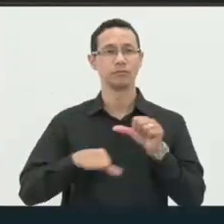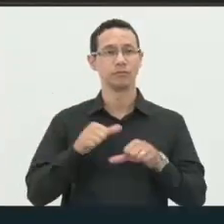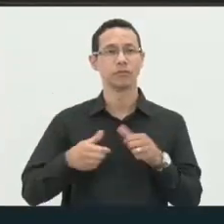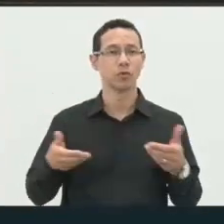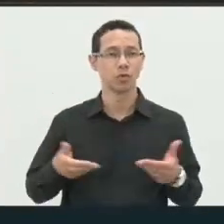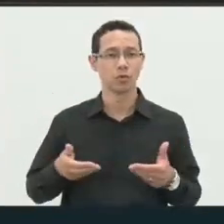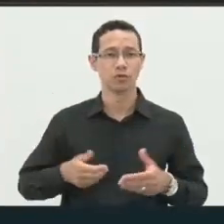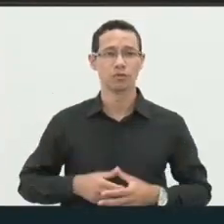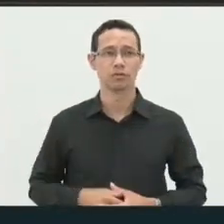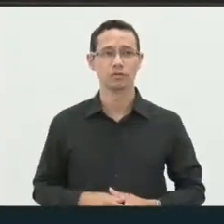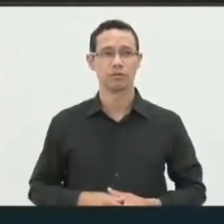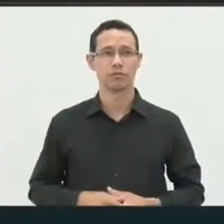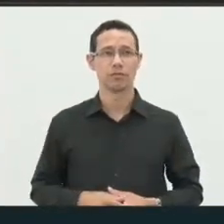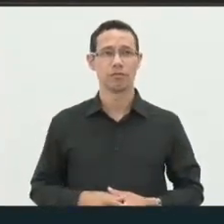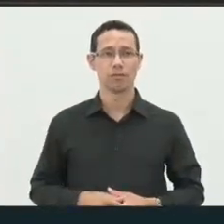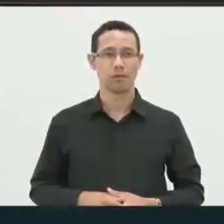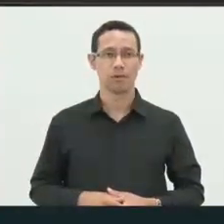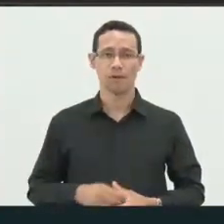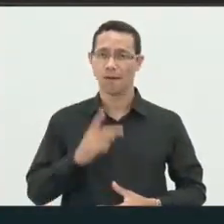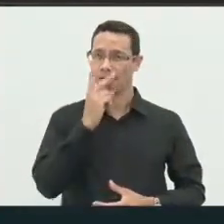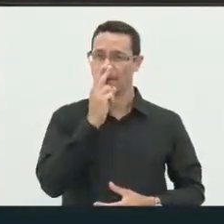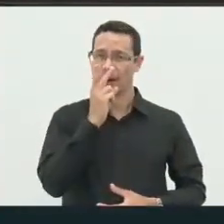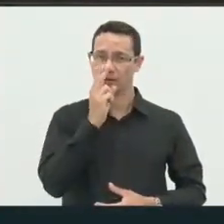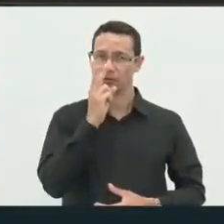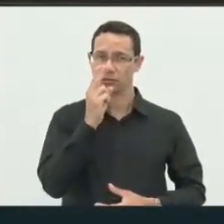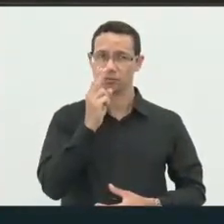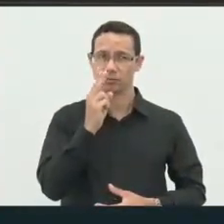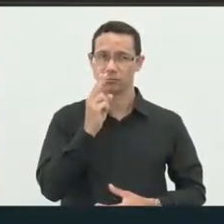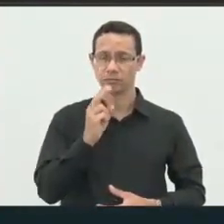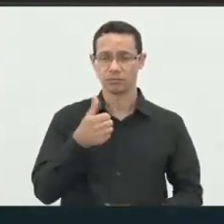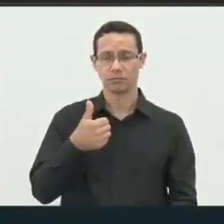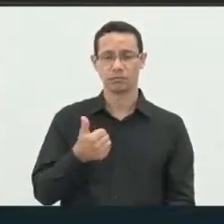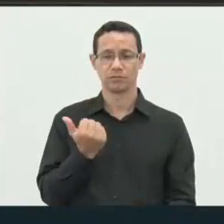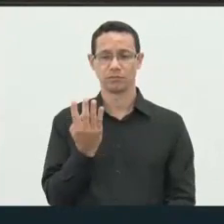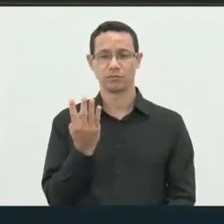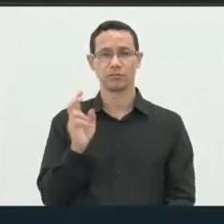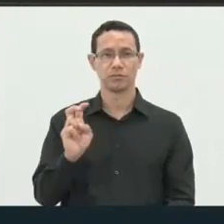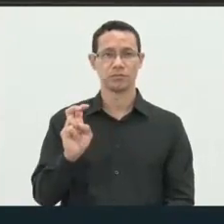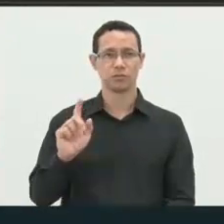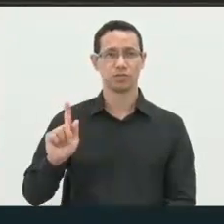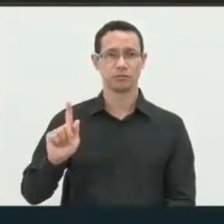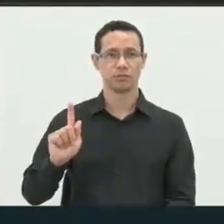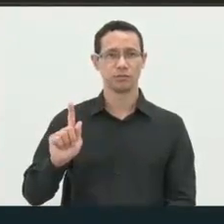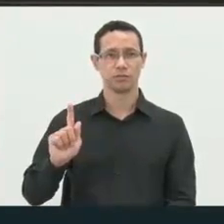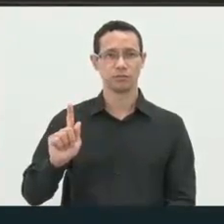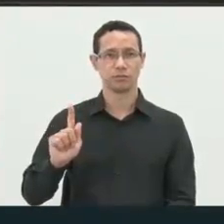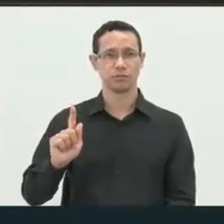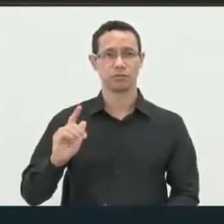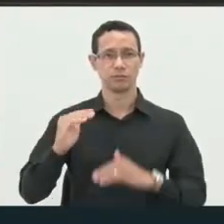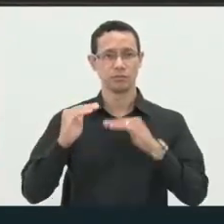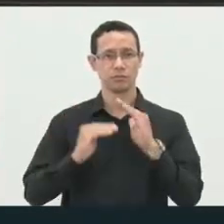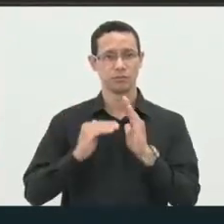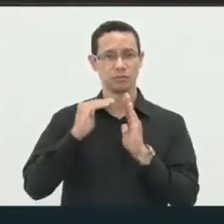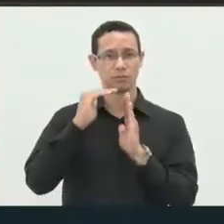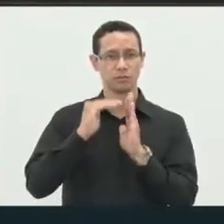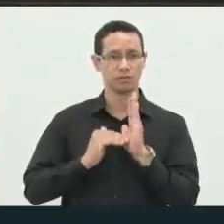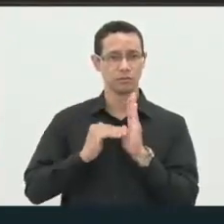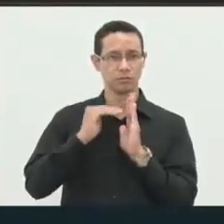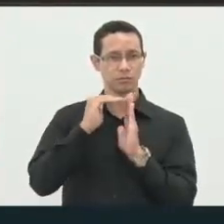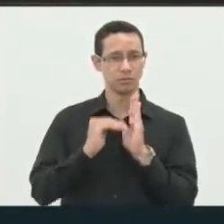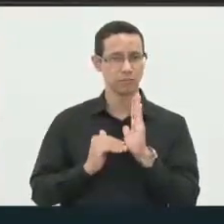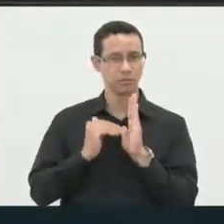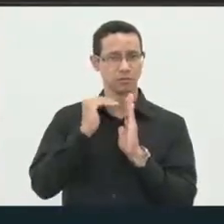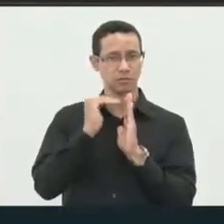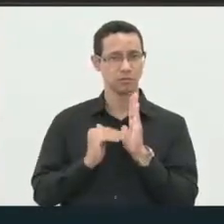tô sem óculos mas me parece que é 145 gramas o preço continua